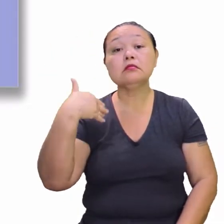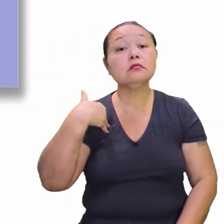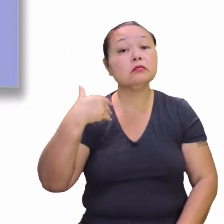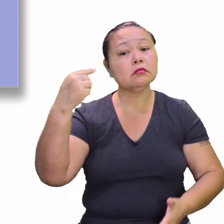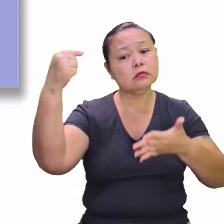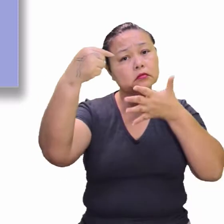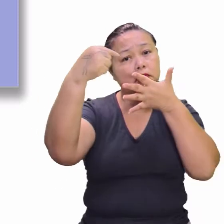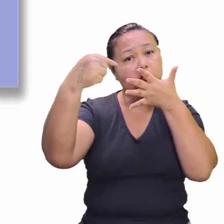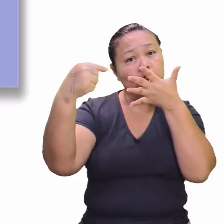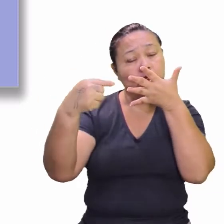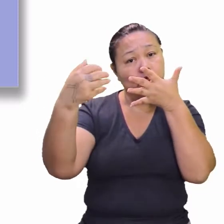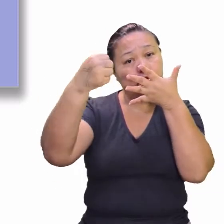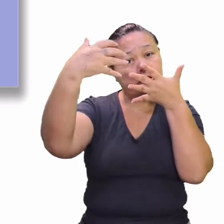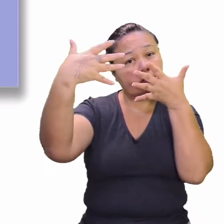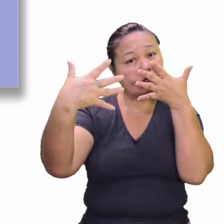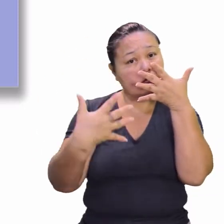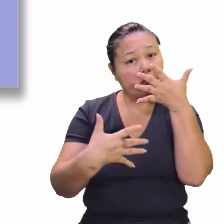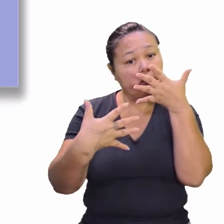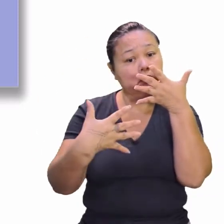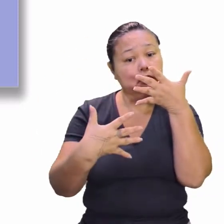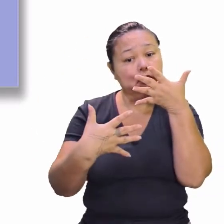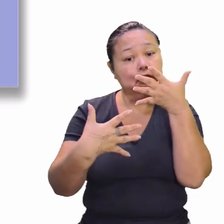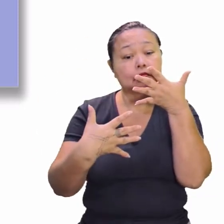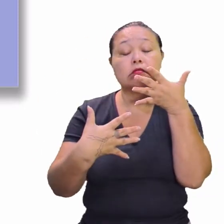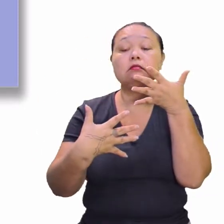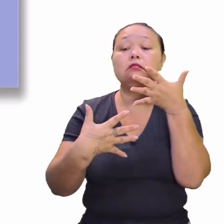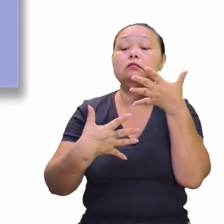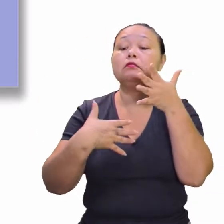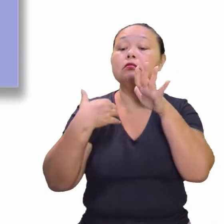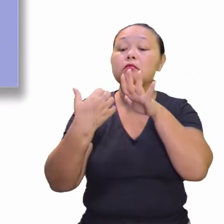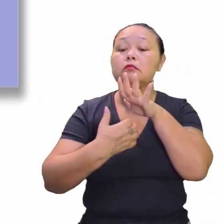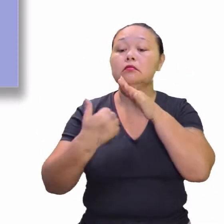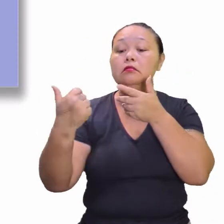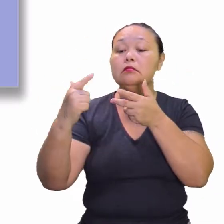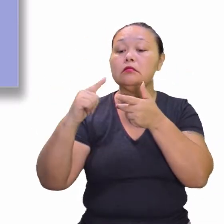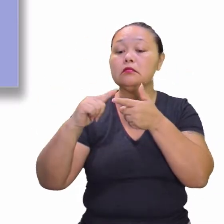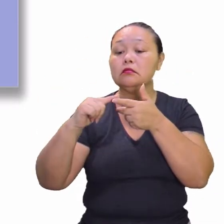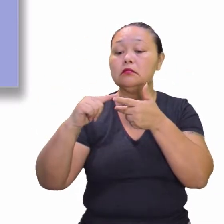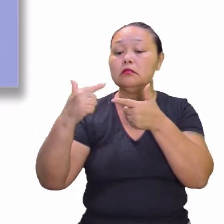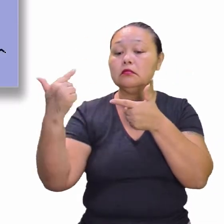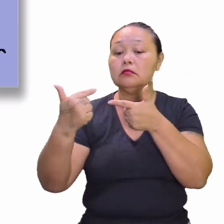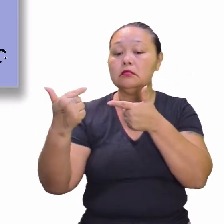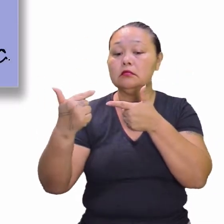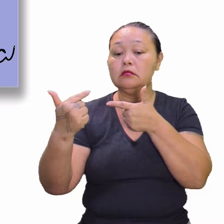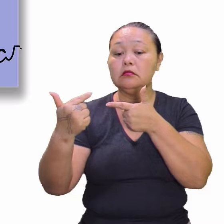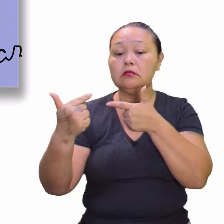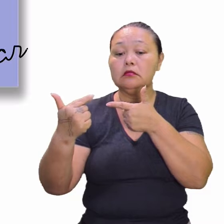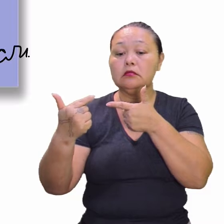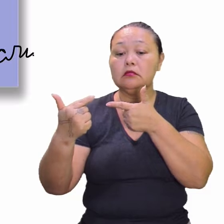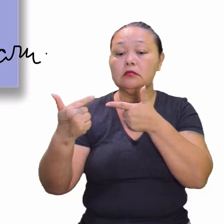nossos tópicos aí da aula, explicando para vocês. Indústria secundário